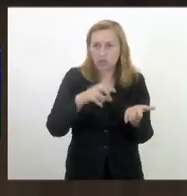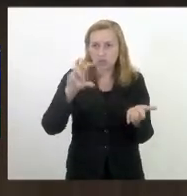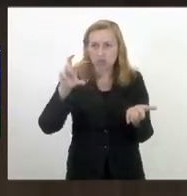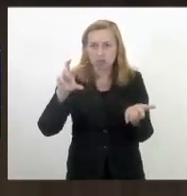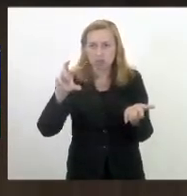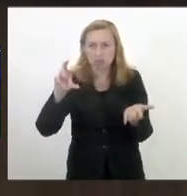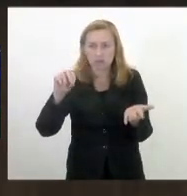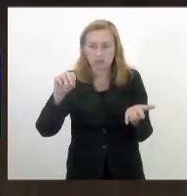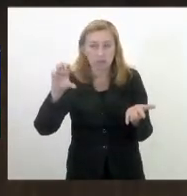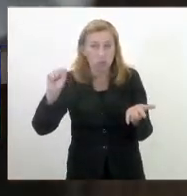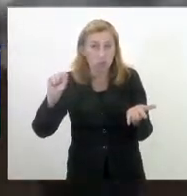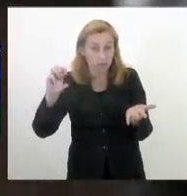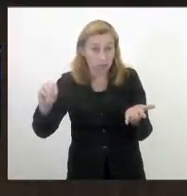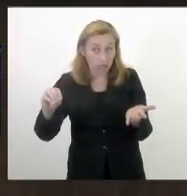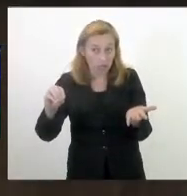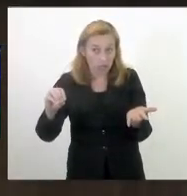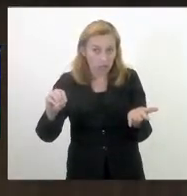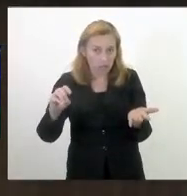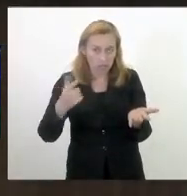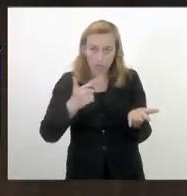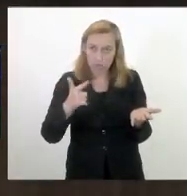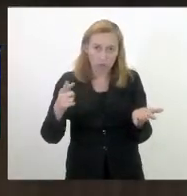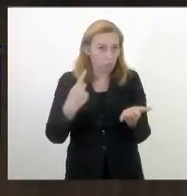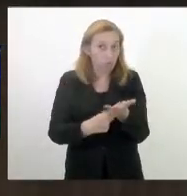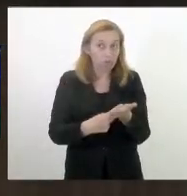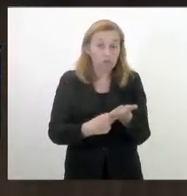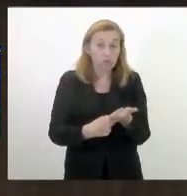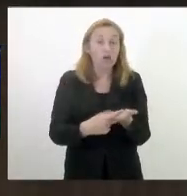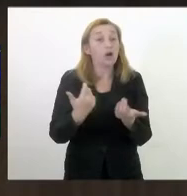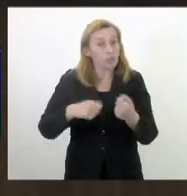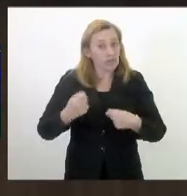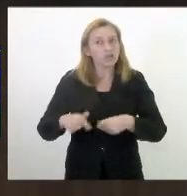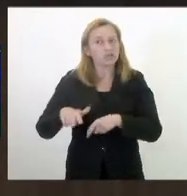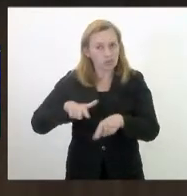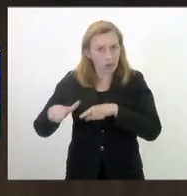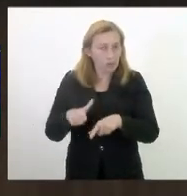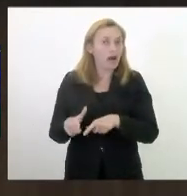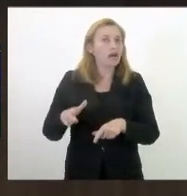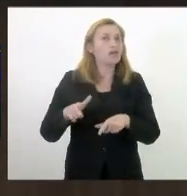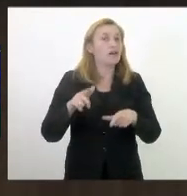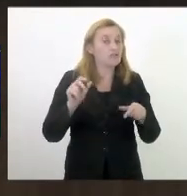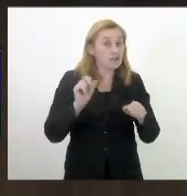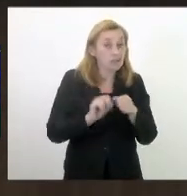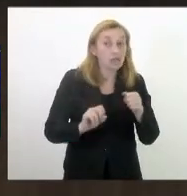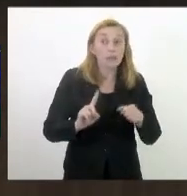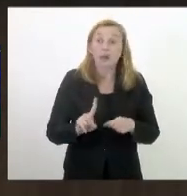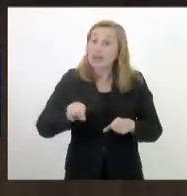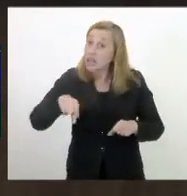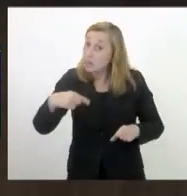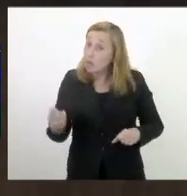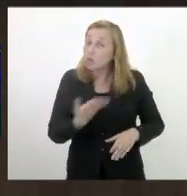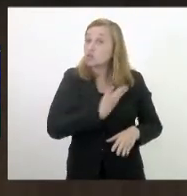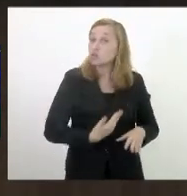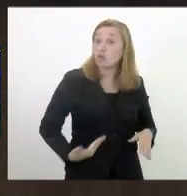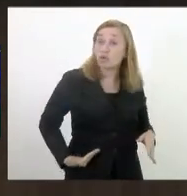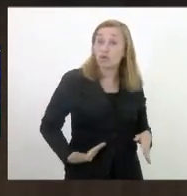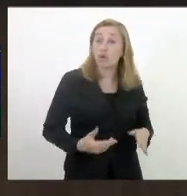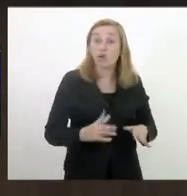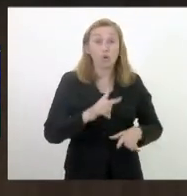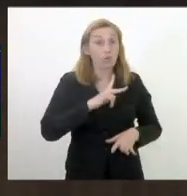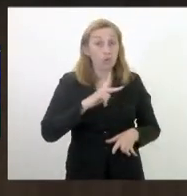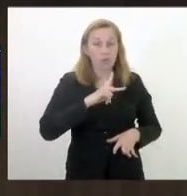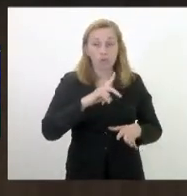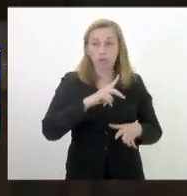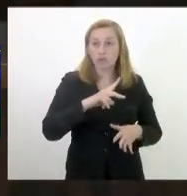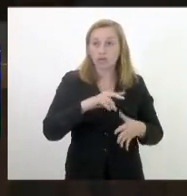de impacto, sem um trabalho a ser realizado. Para depois o governo ou o próprio líder não ser acusado